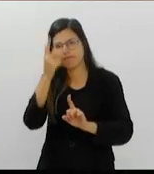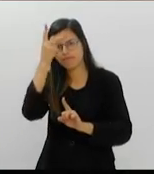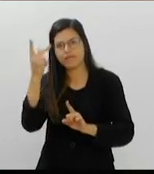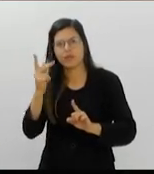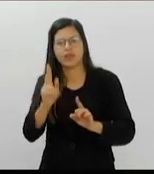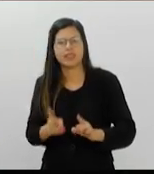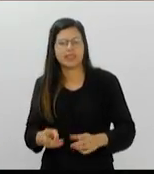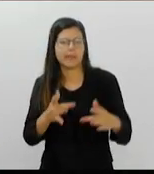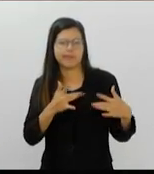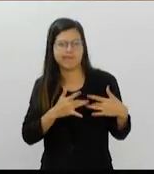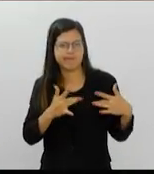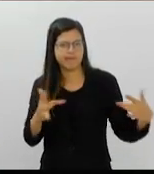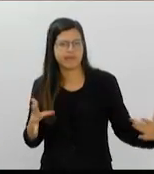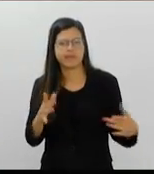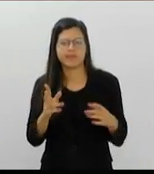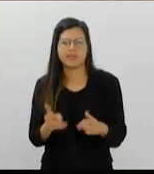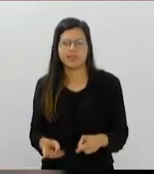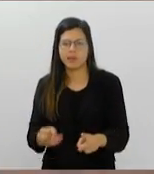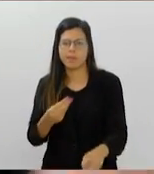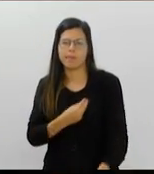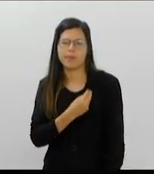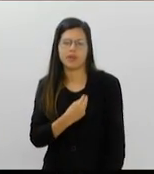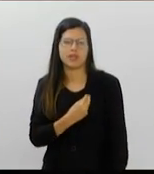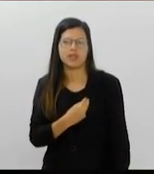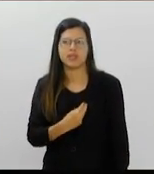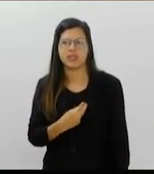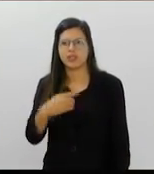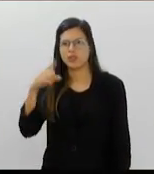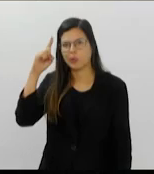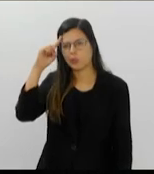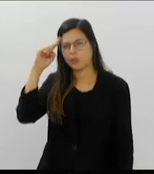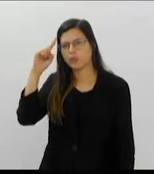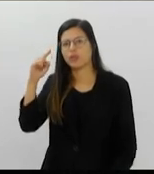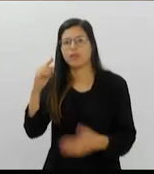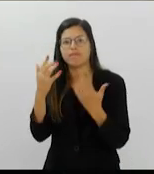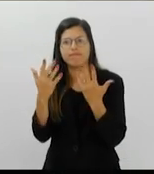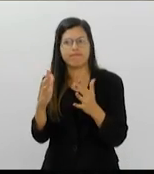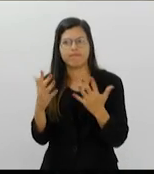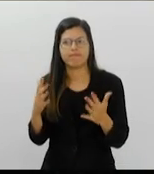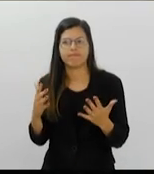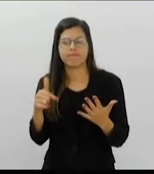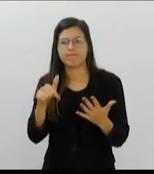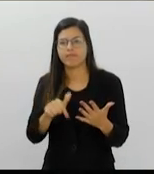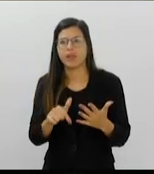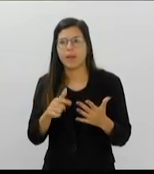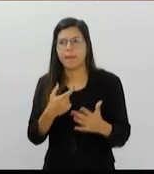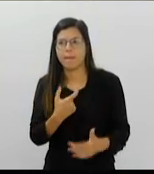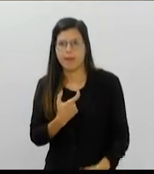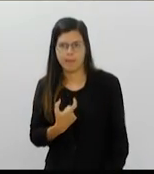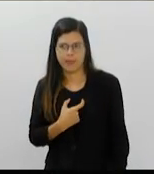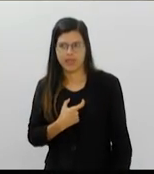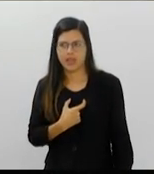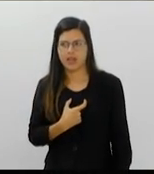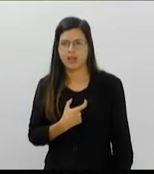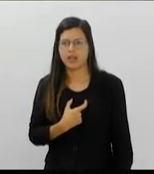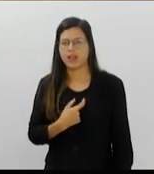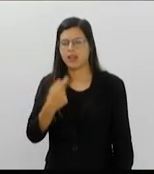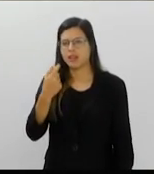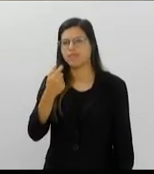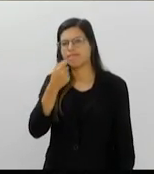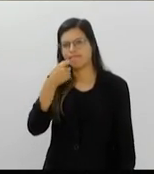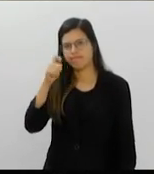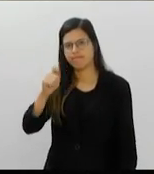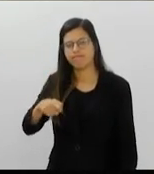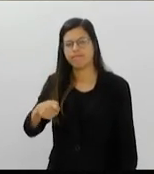sempre ligando, sempre presente, né, no nosso dia a dia. Então, presidente, parabéns pela medalha de Vossa